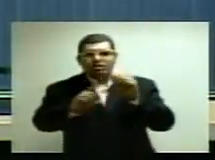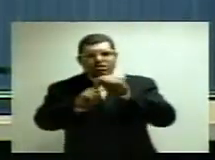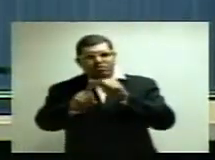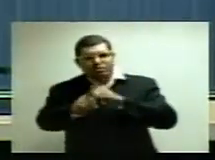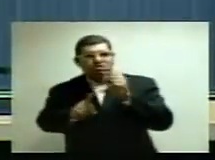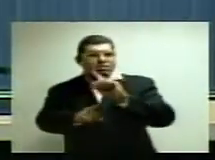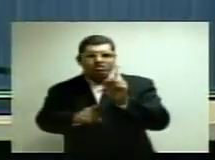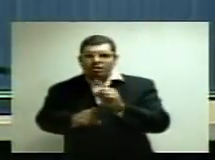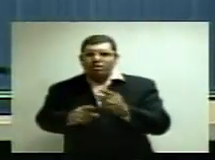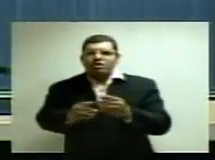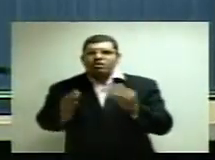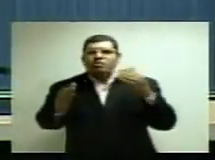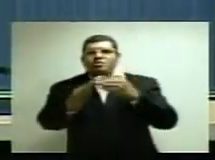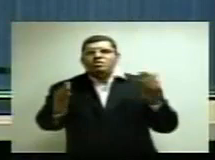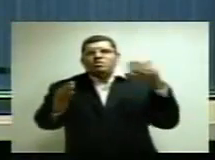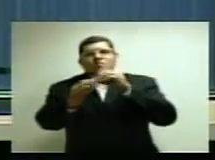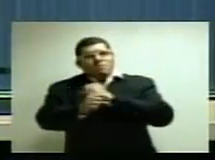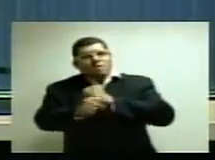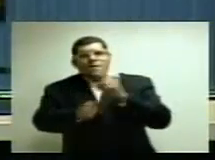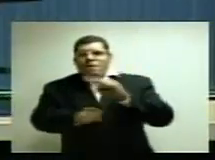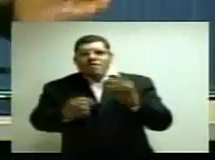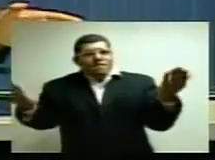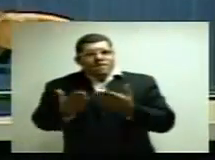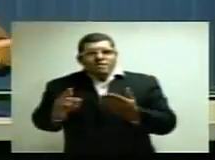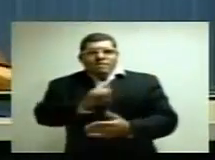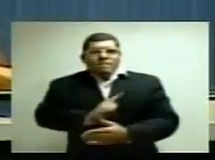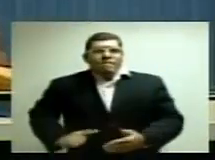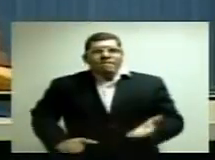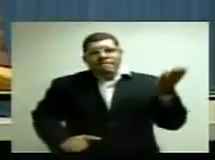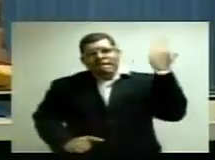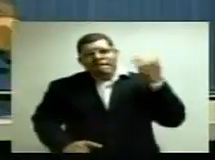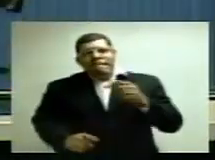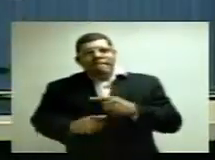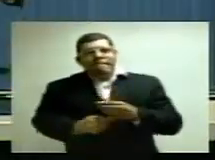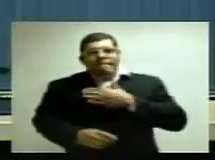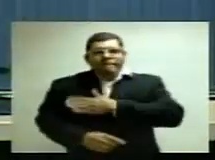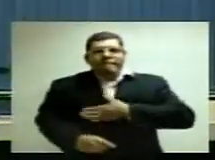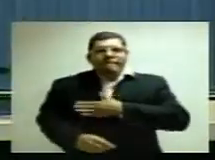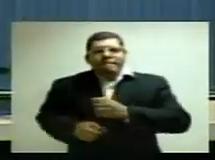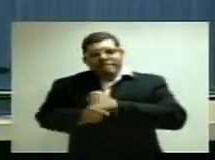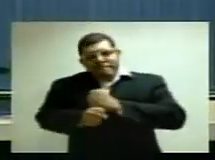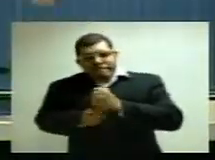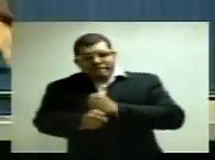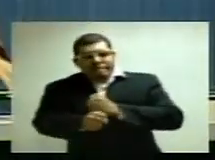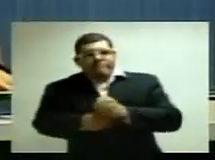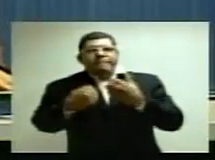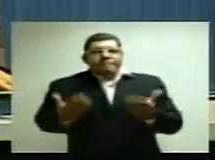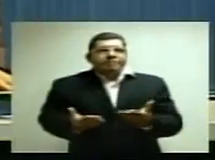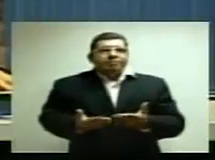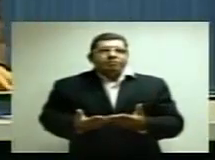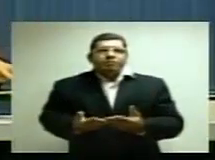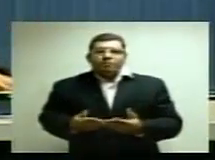meses e nem é dos últimos anos e nem é do governador anterior. Essa insatisfação é de muitos anos.